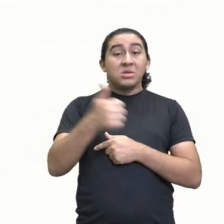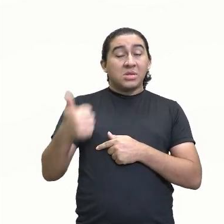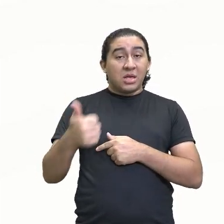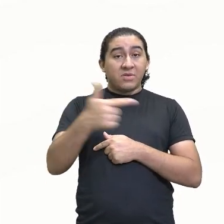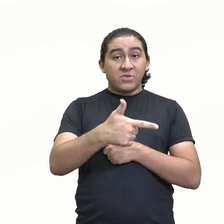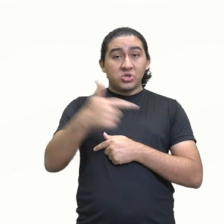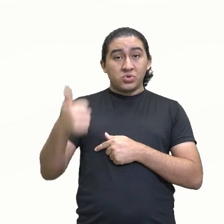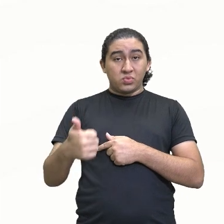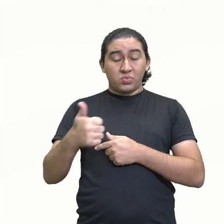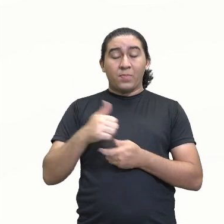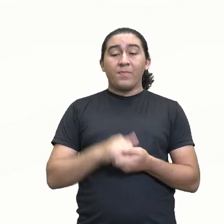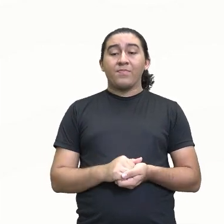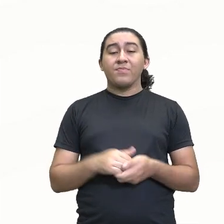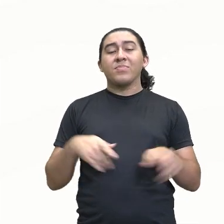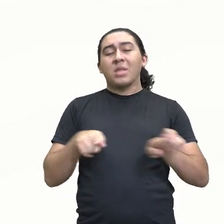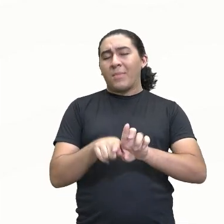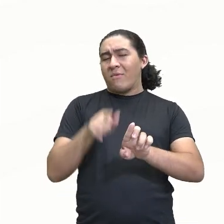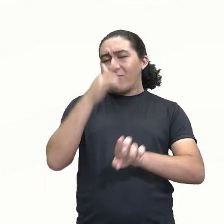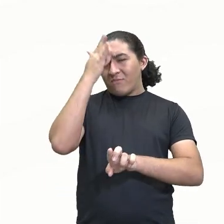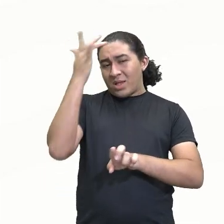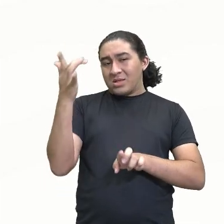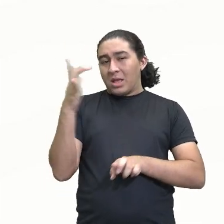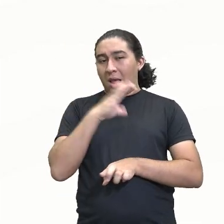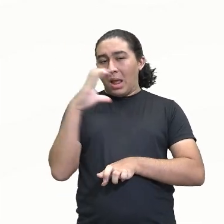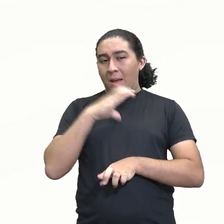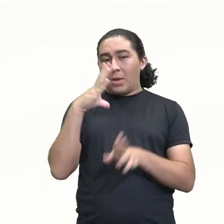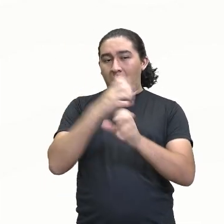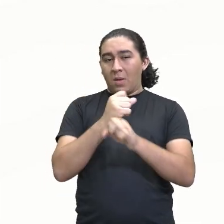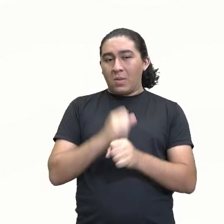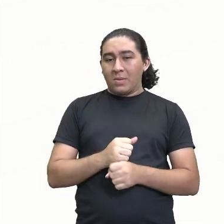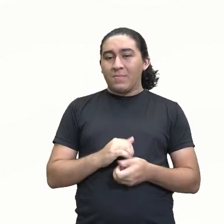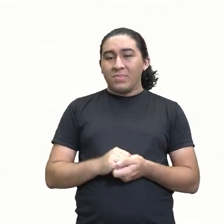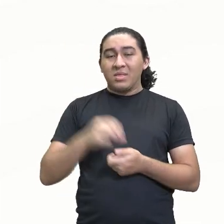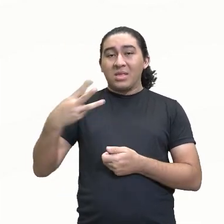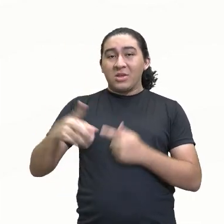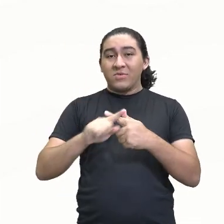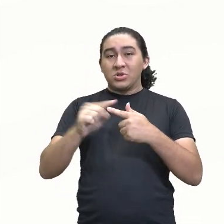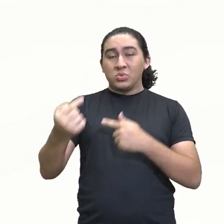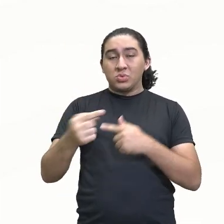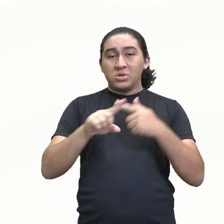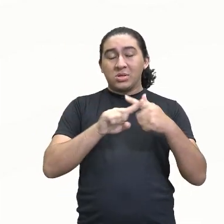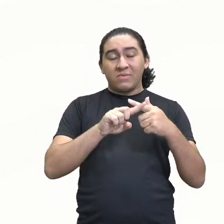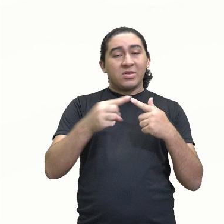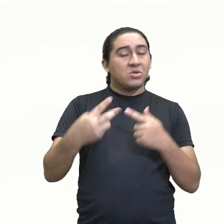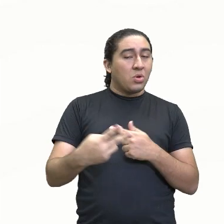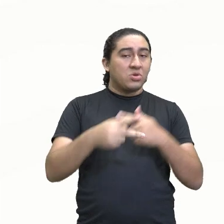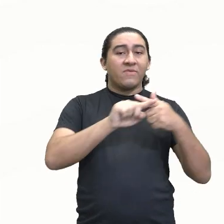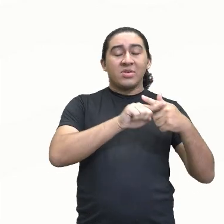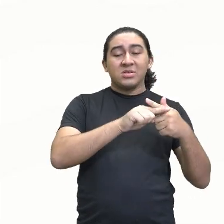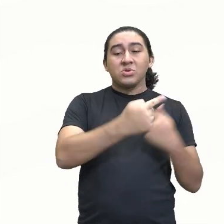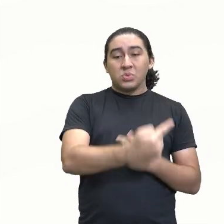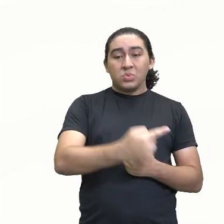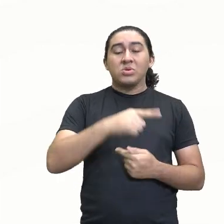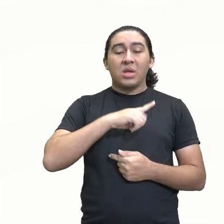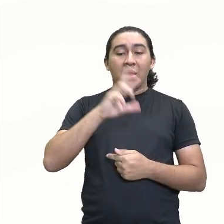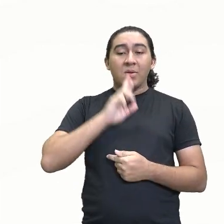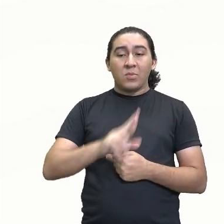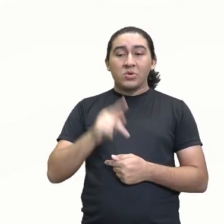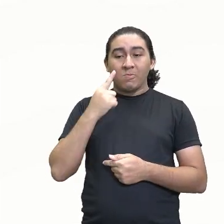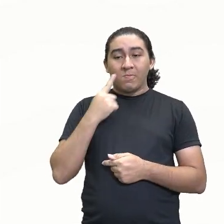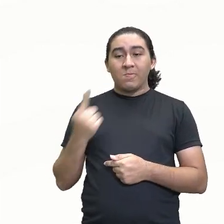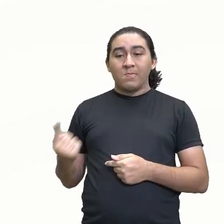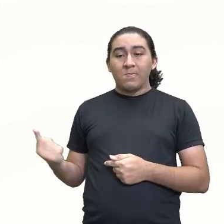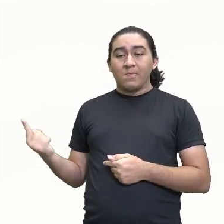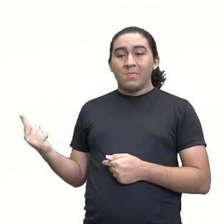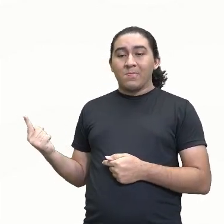vezes 121 também é fácil, né? 3 vezes 1, 3 vezes 2 e 3 vezes 1. Nós temos, então, o resultado aí da